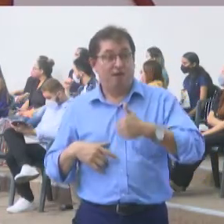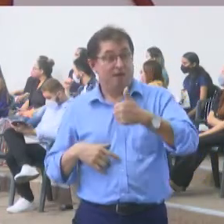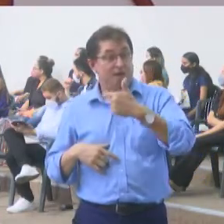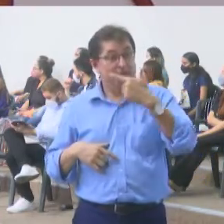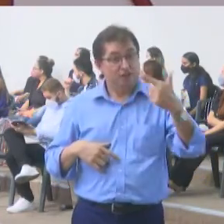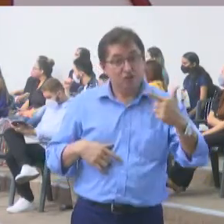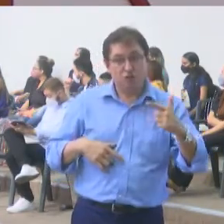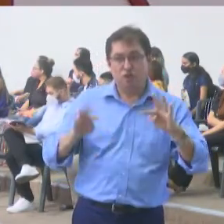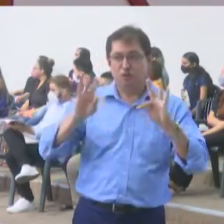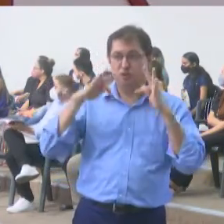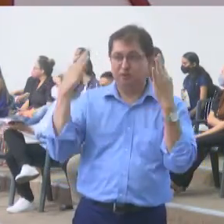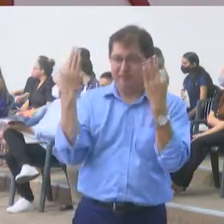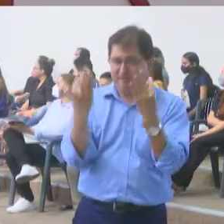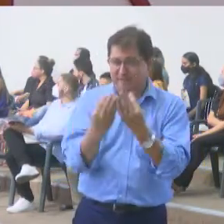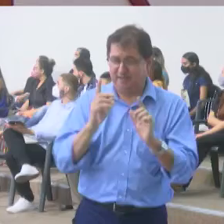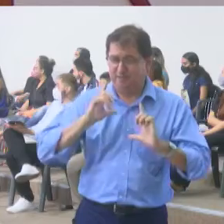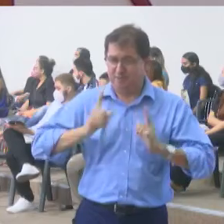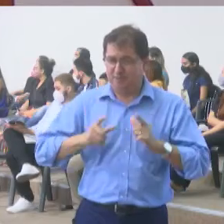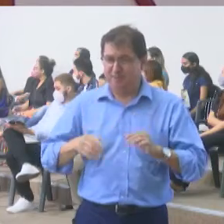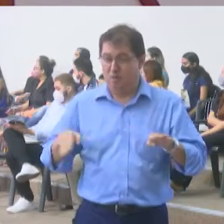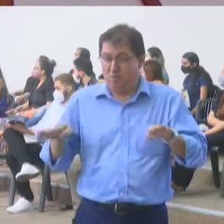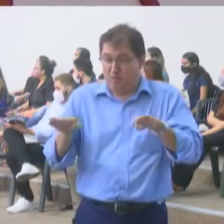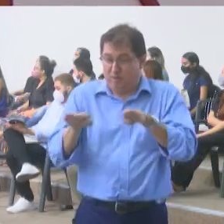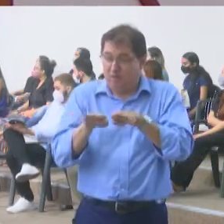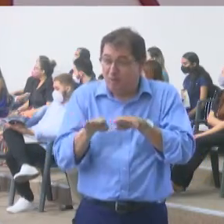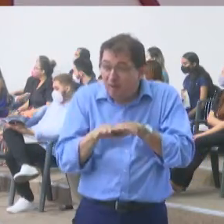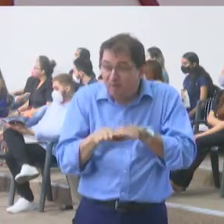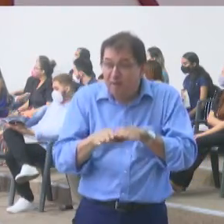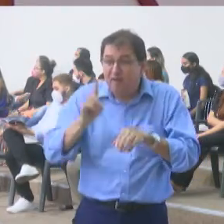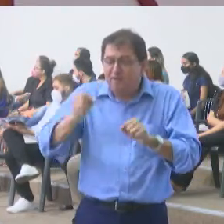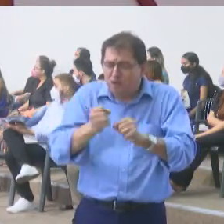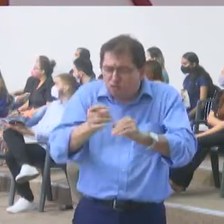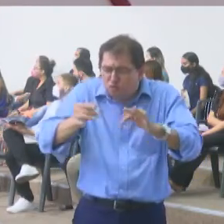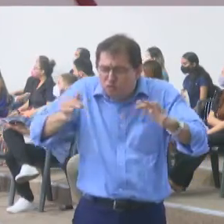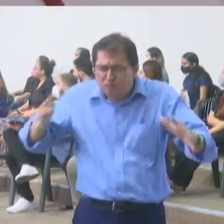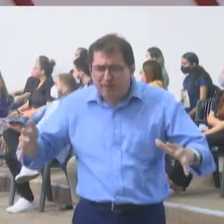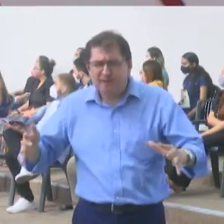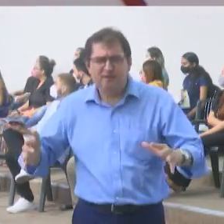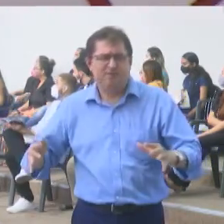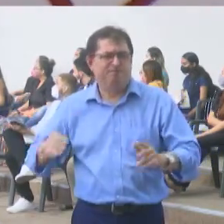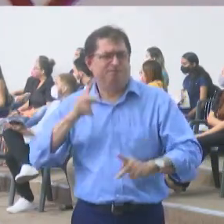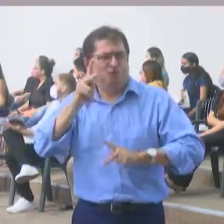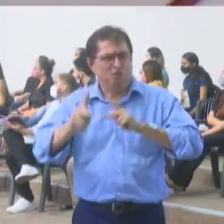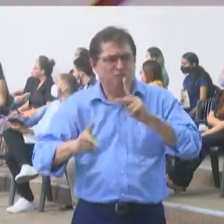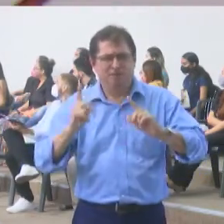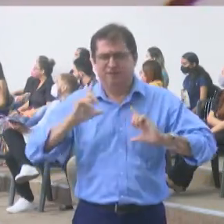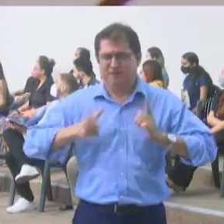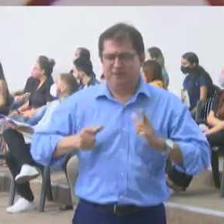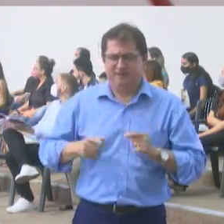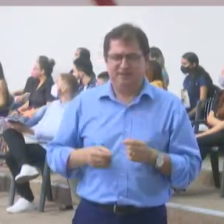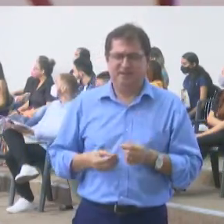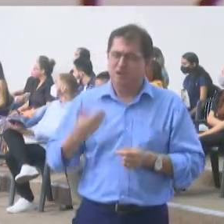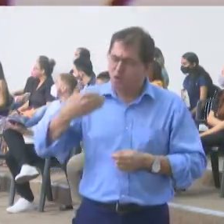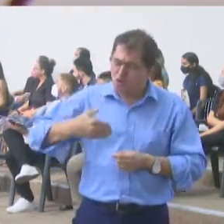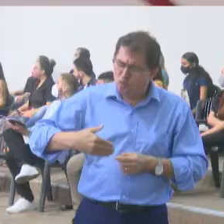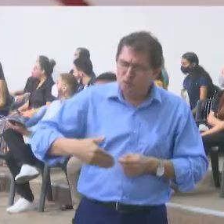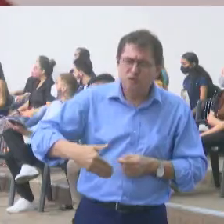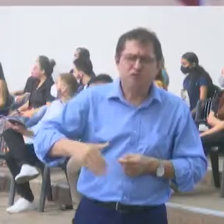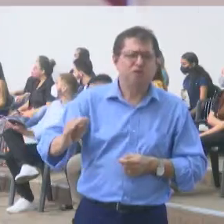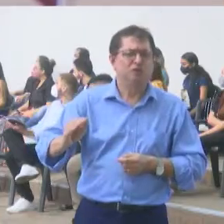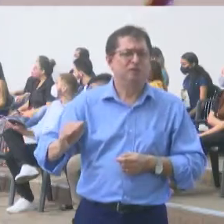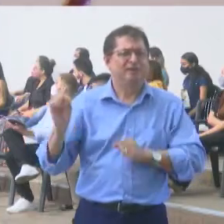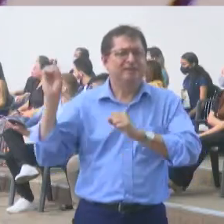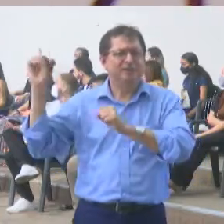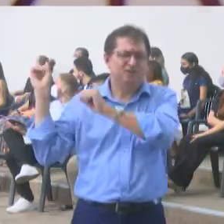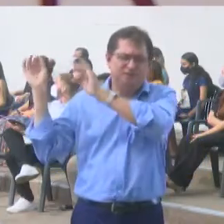como o Senhor abençoou Jacó, assim como multiplicou Israel, assim como foi com ele. Por que que isso é importante? Porque Ruth não merecia, Ruth não tinha